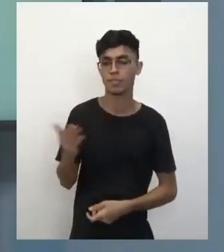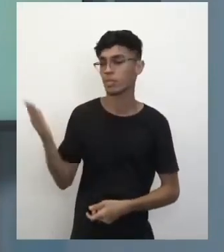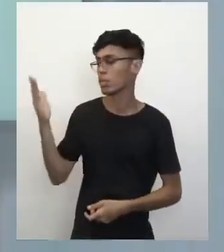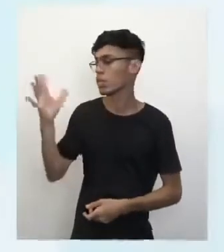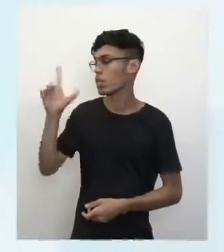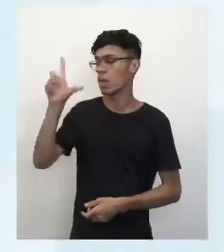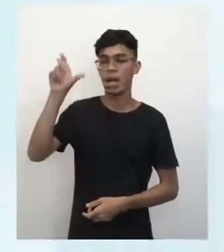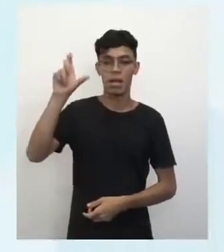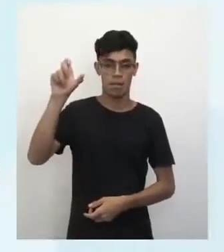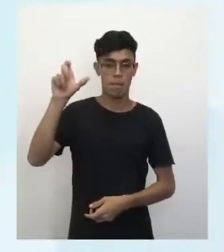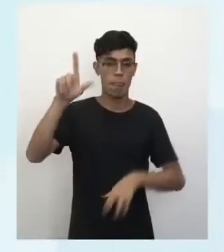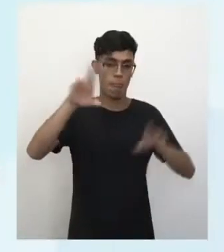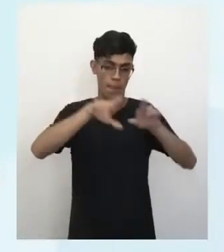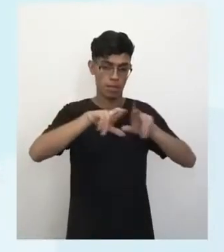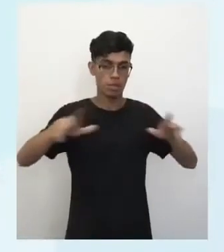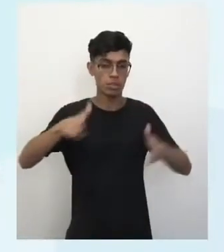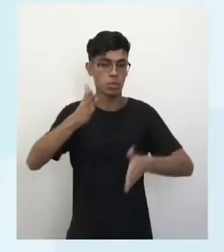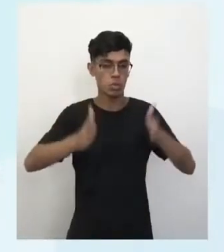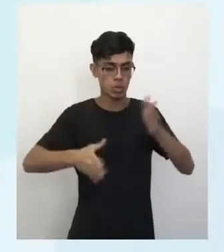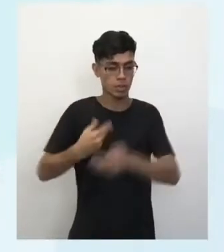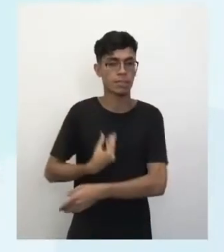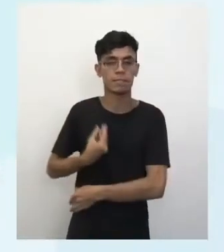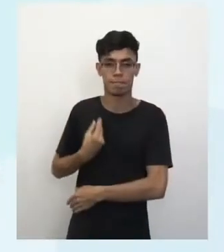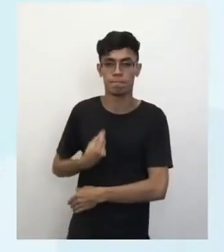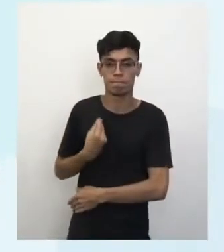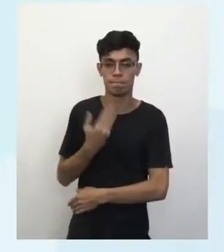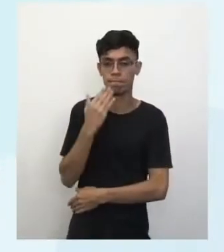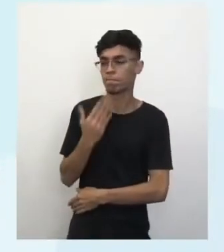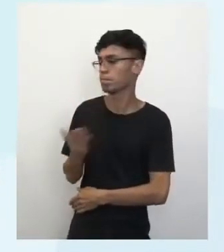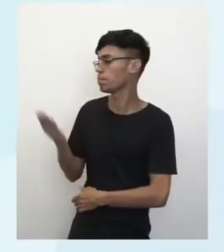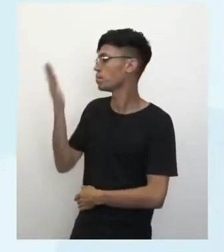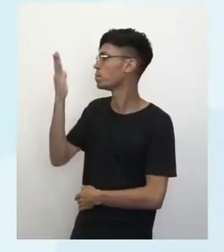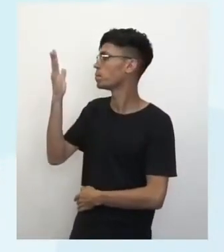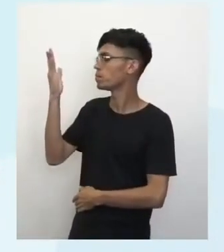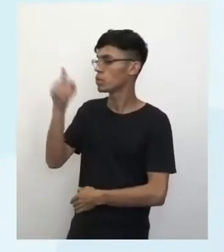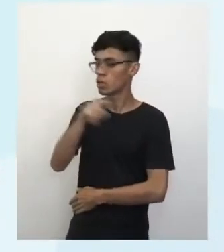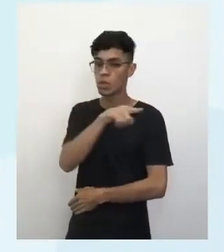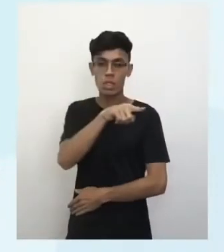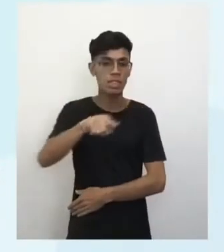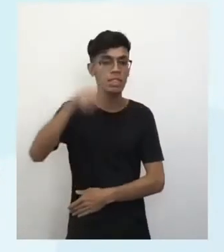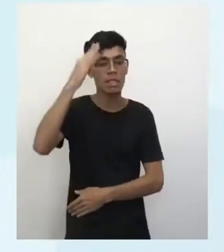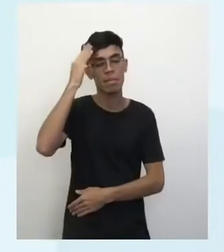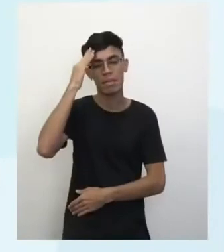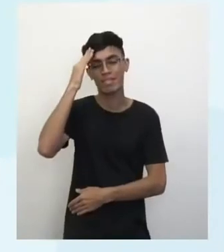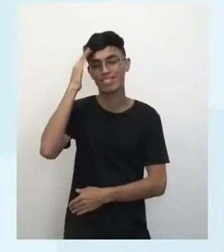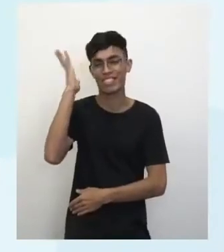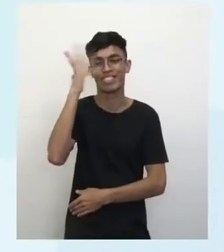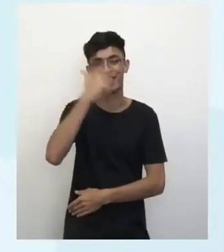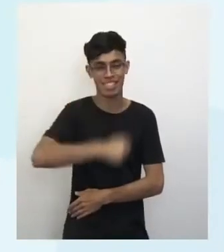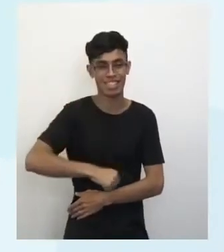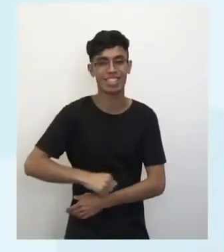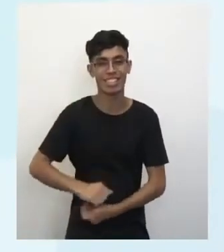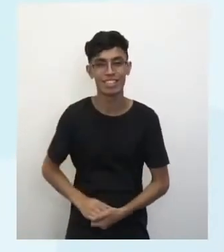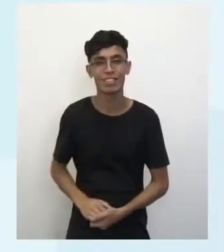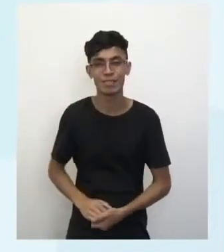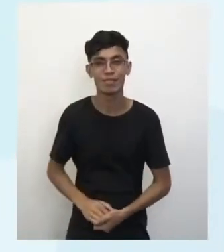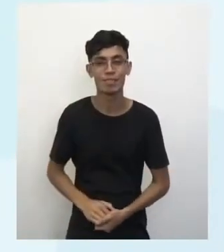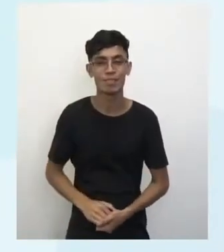fotos do Darwin em diferentes fases da vida dele, tá? Só para vocês saberem como ele era bonitão. Muito